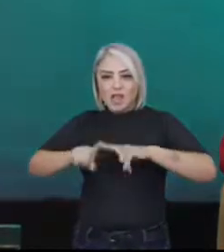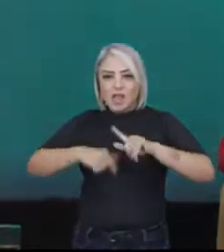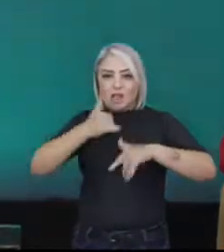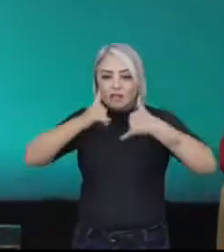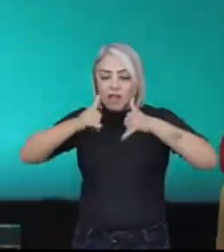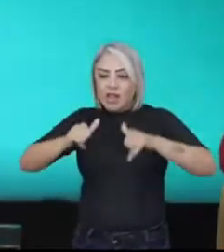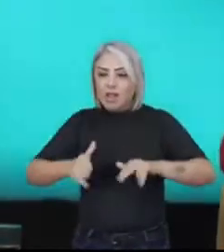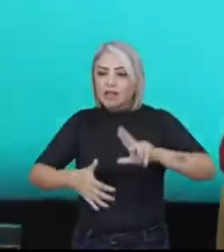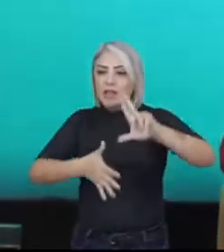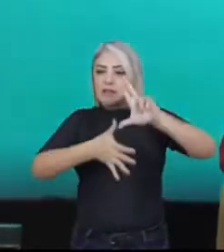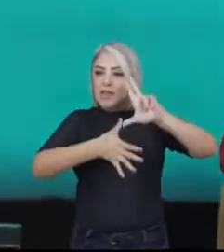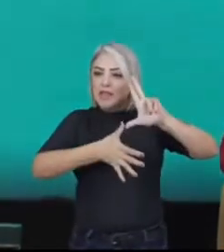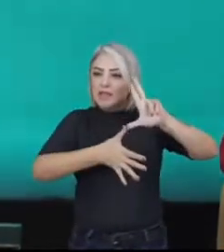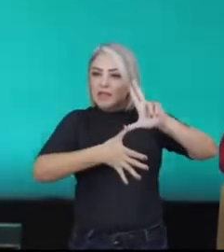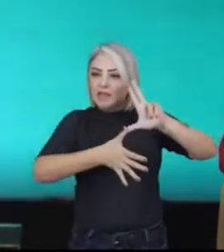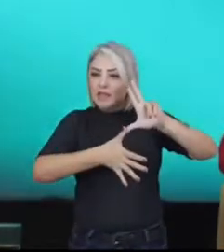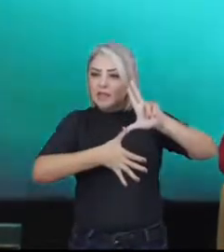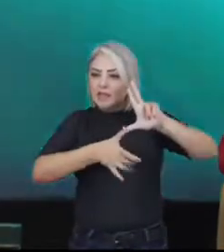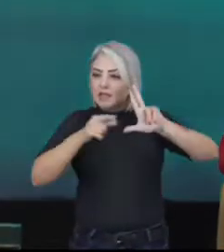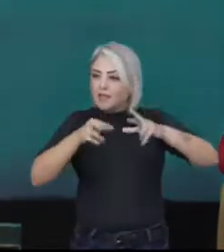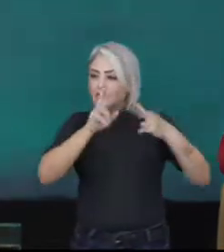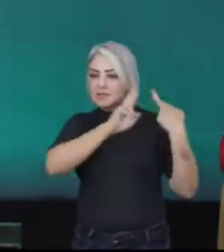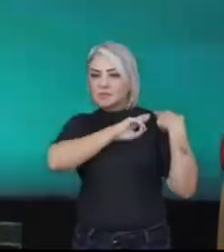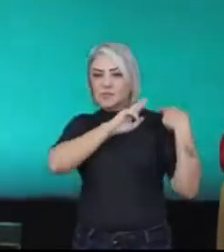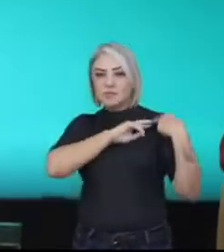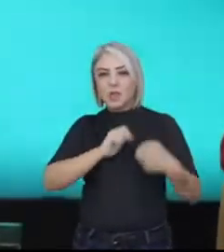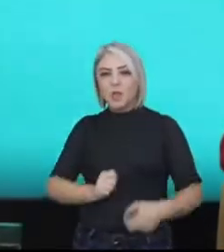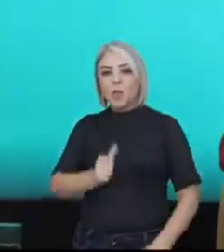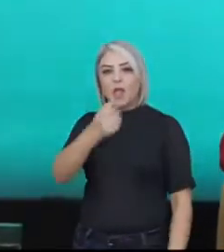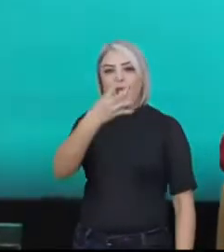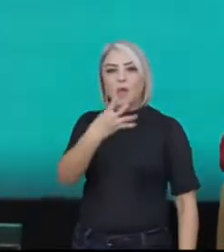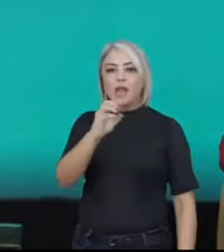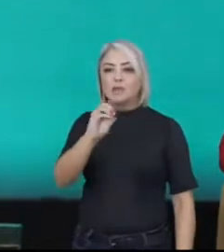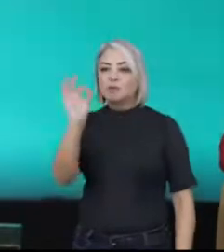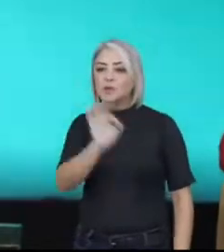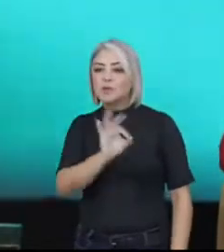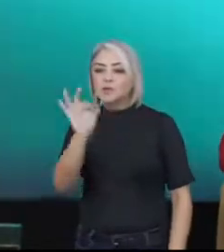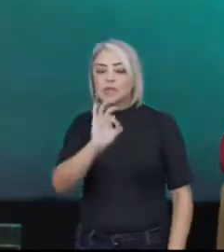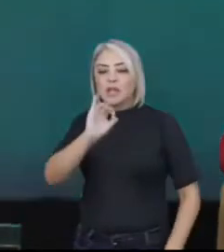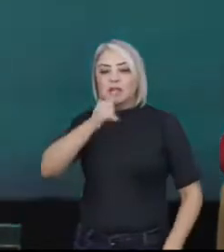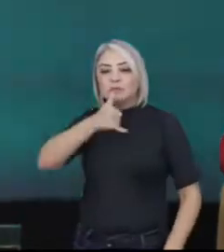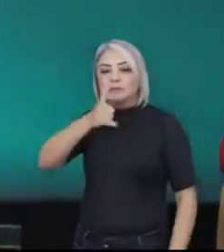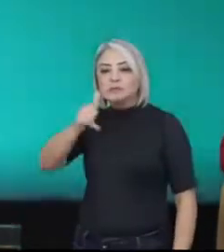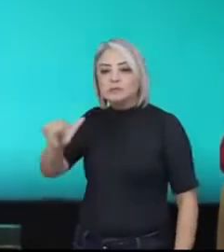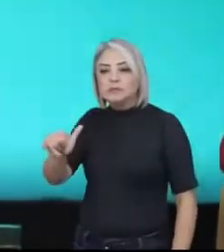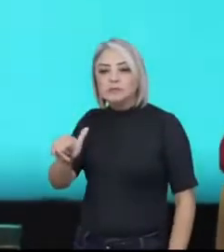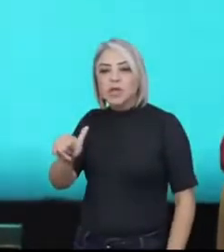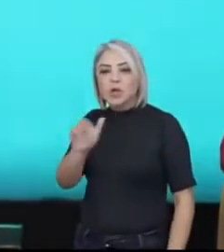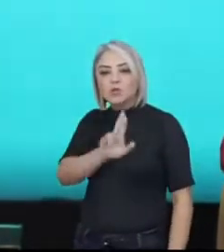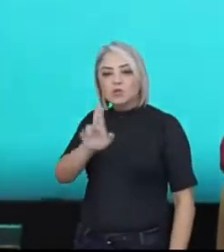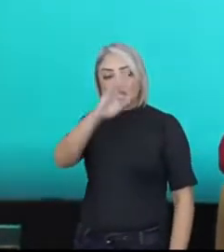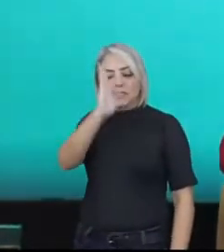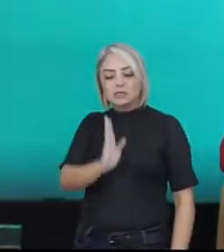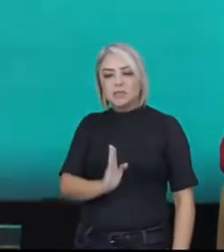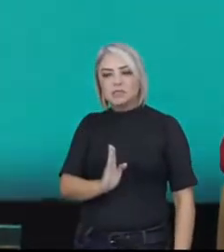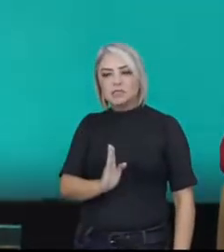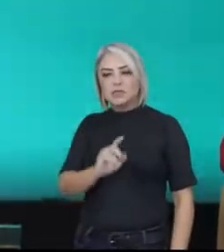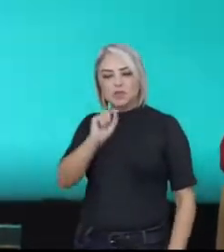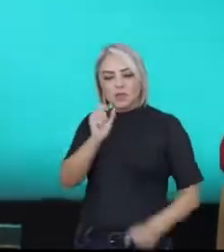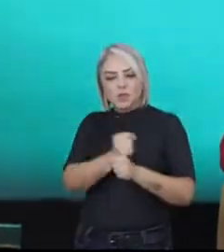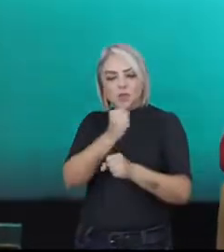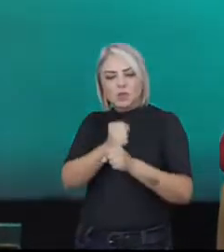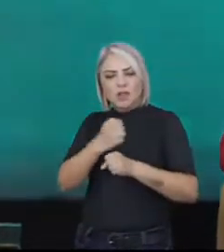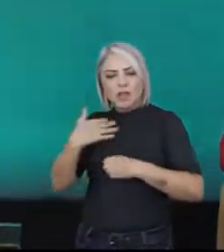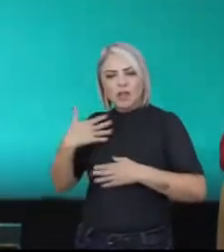Latina, responsável por quase 40% da energia consumida no Brasil. Foi construída ao longo de